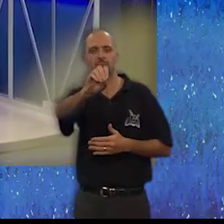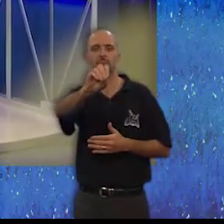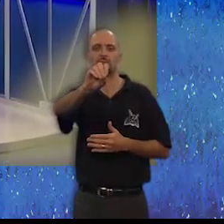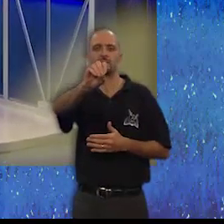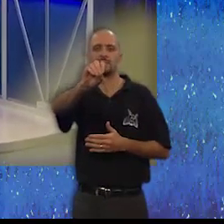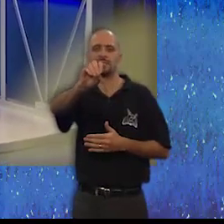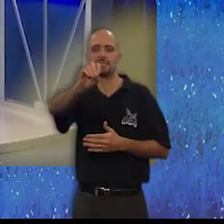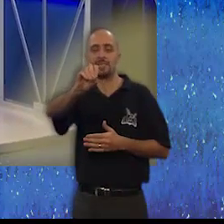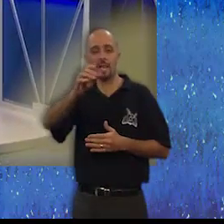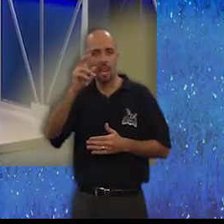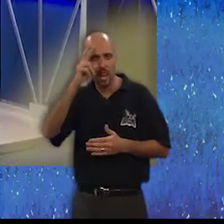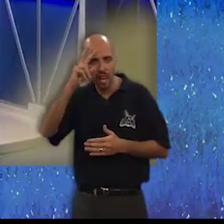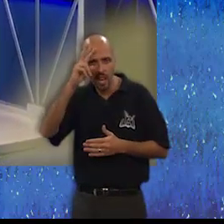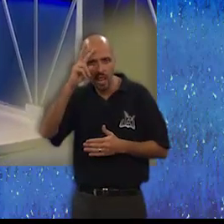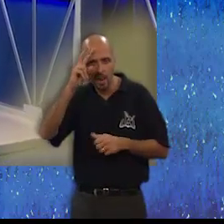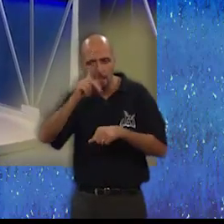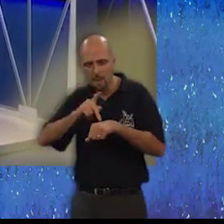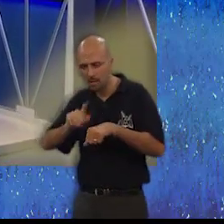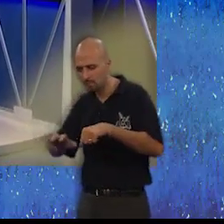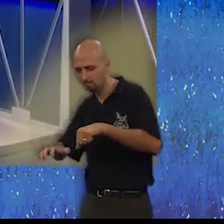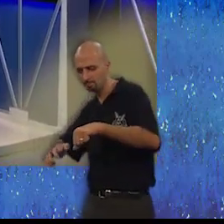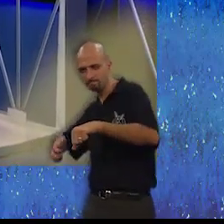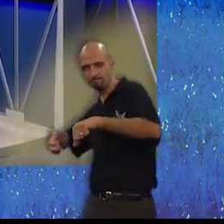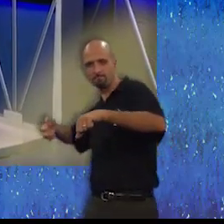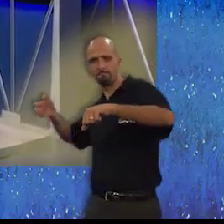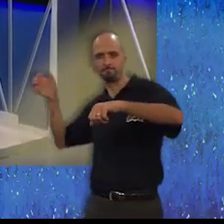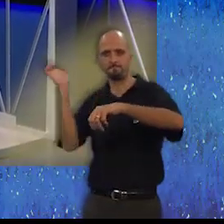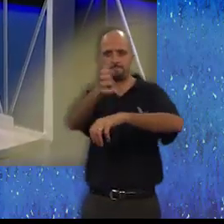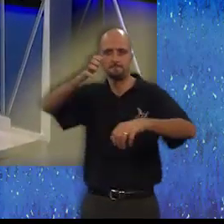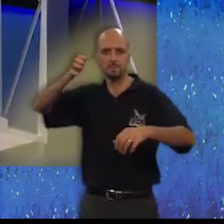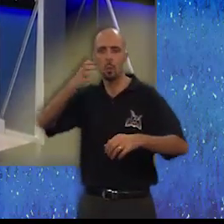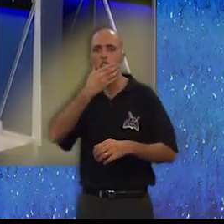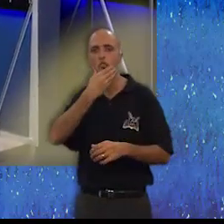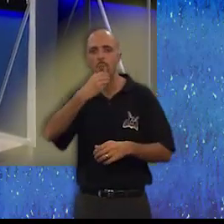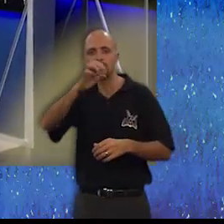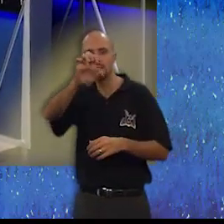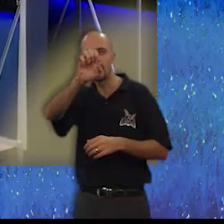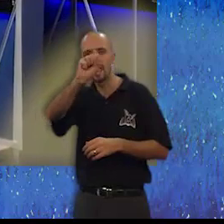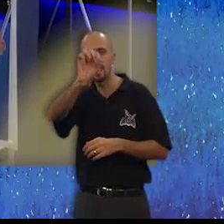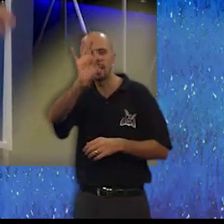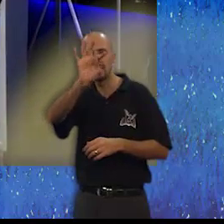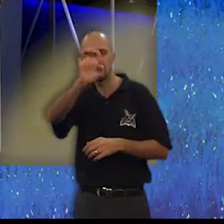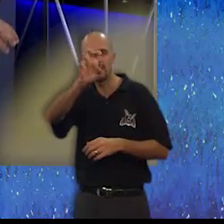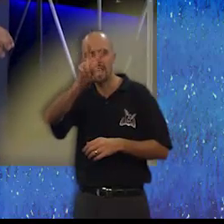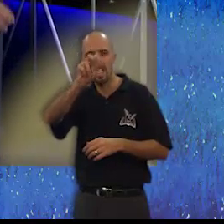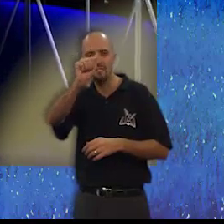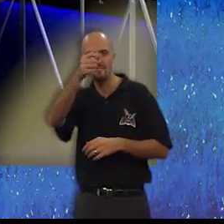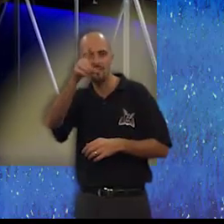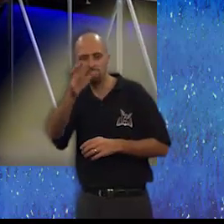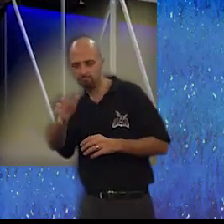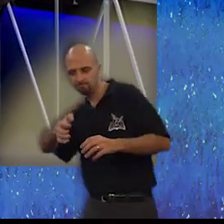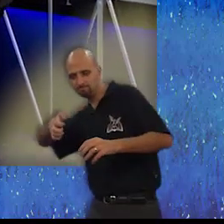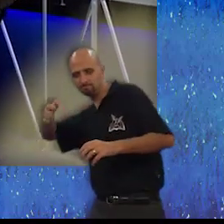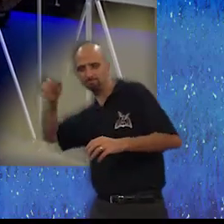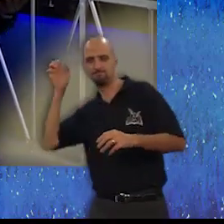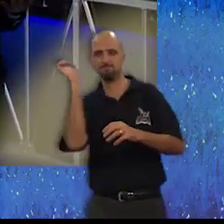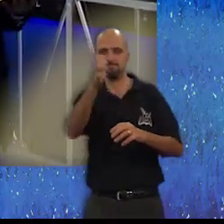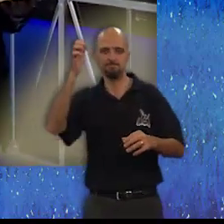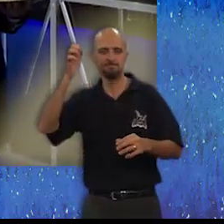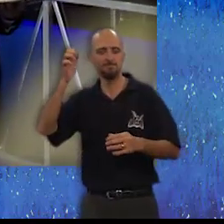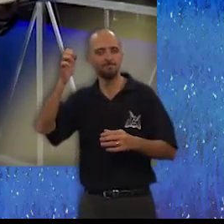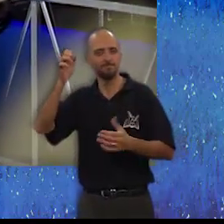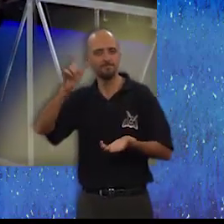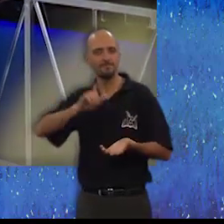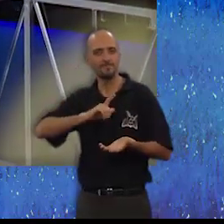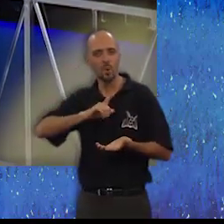Estevão. Você lembra do apedrejamento de Estevão? Estevão foi apedrejado por um grupo de pessoas e Saulo estava ali e consentia na